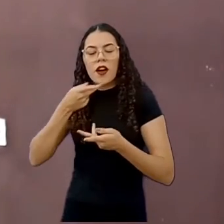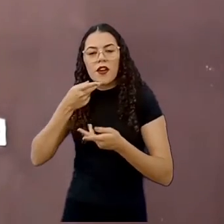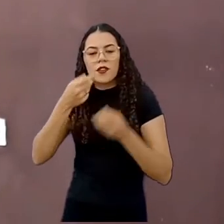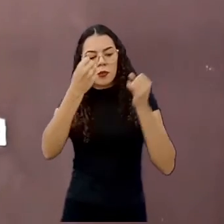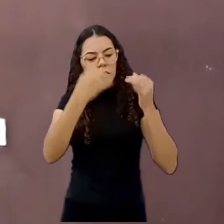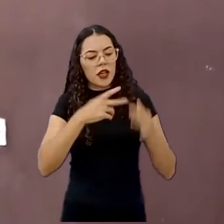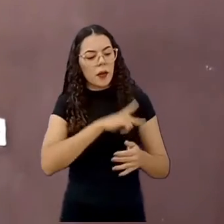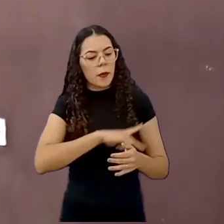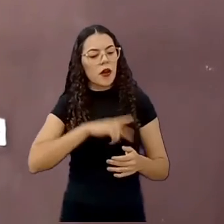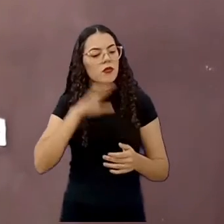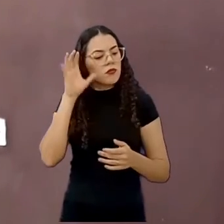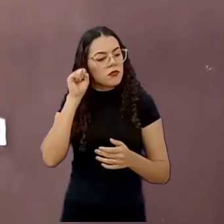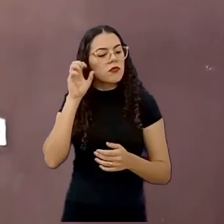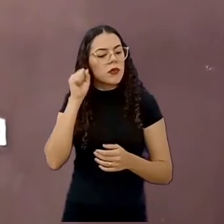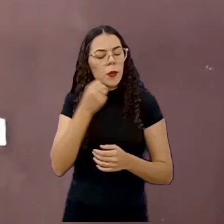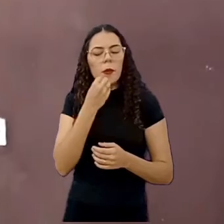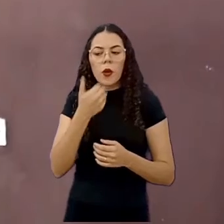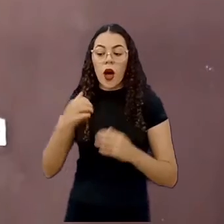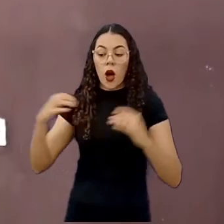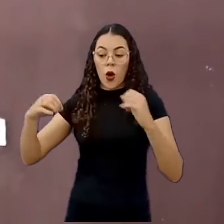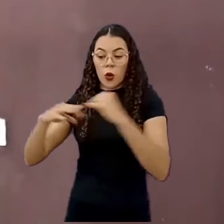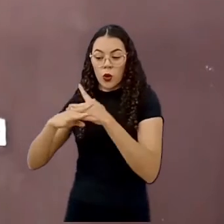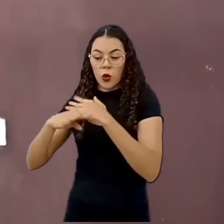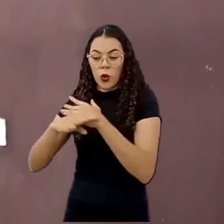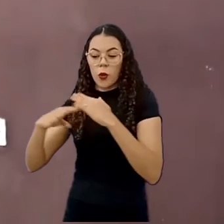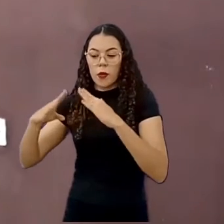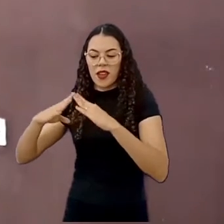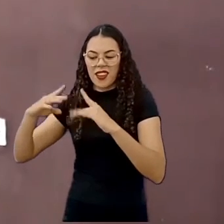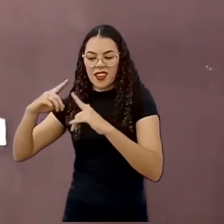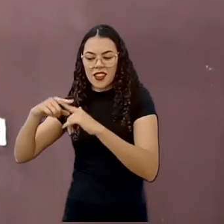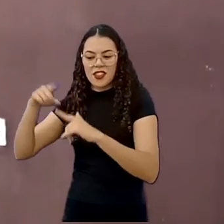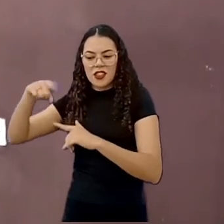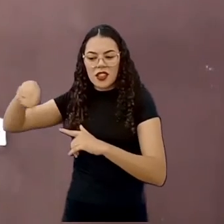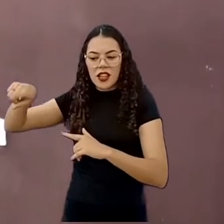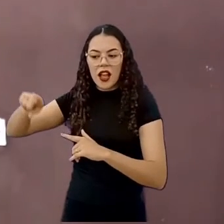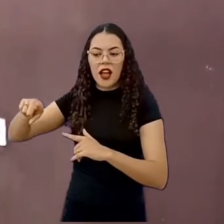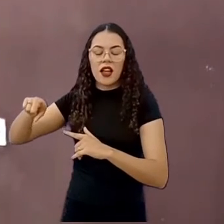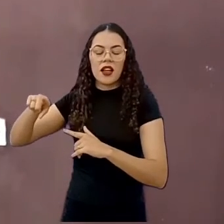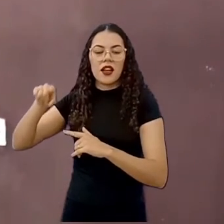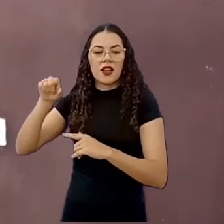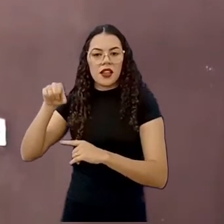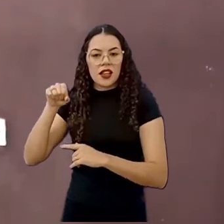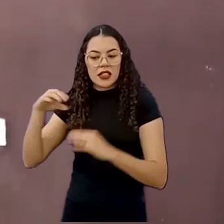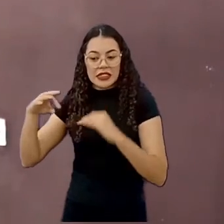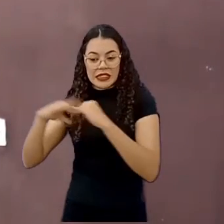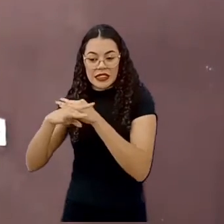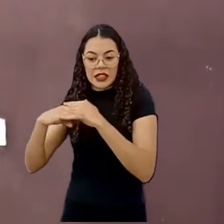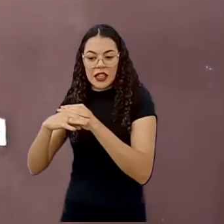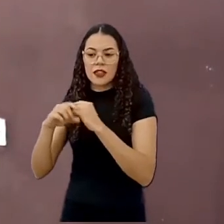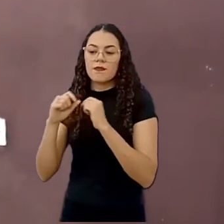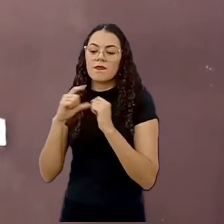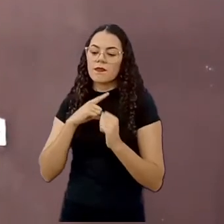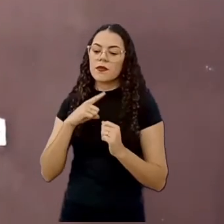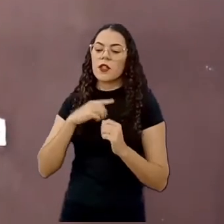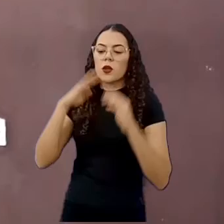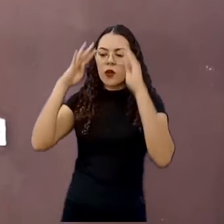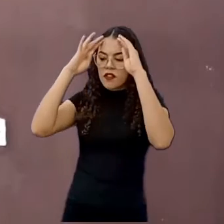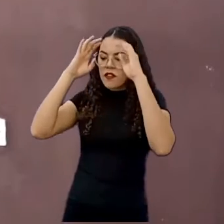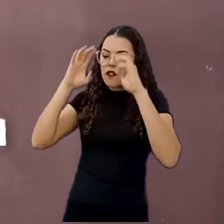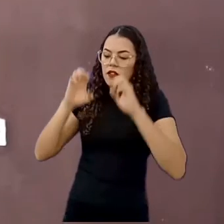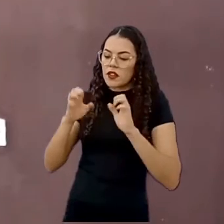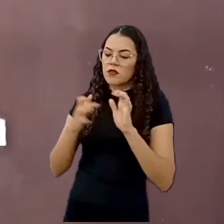Paulo ouviu que aquela comunidade, aquela igreja que estava ali presente em Colossos, possuía uma fé em Cristo